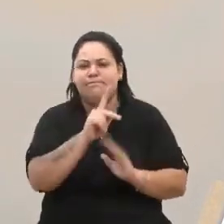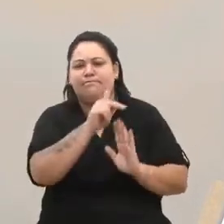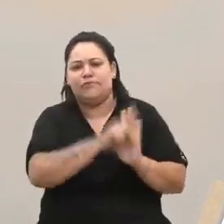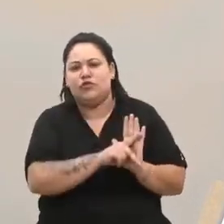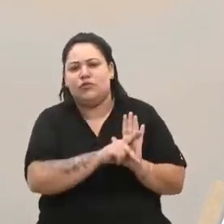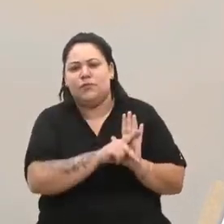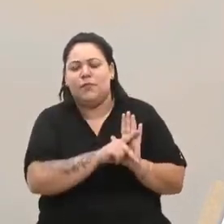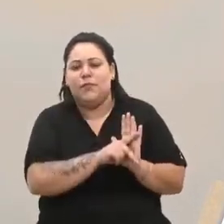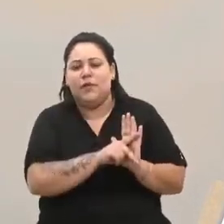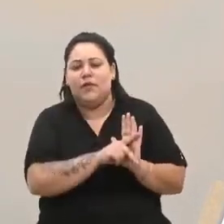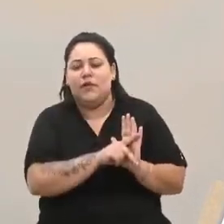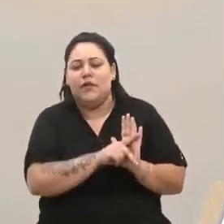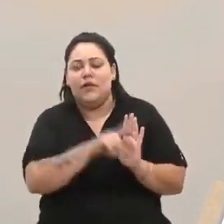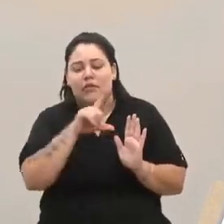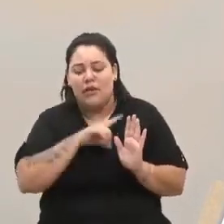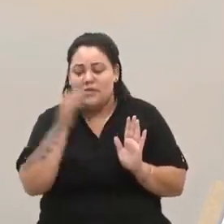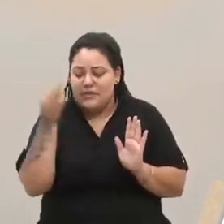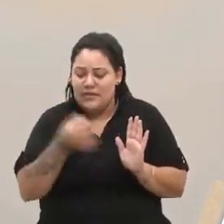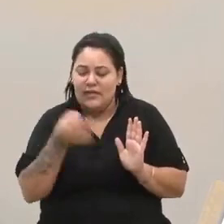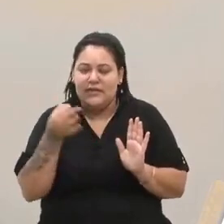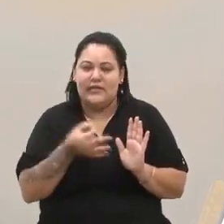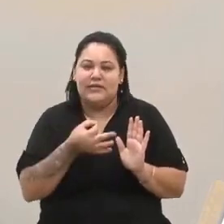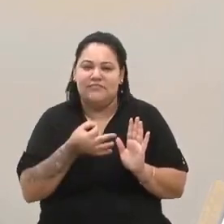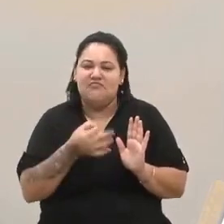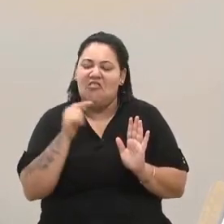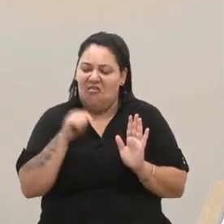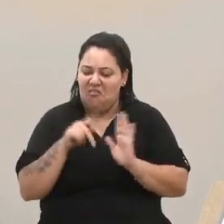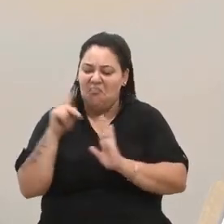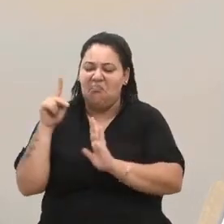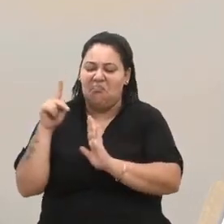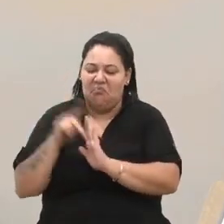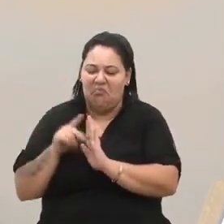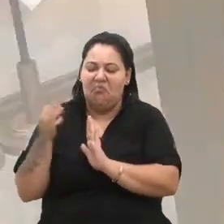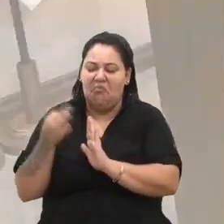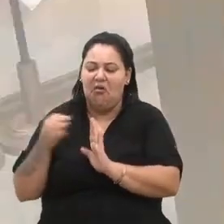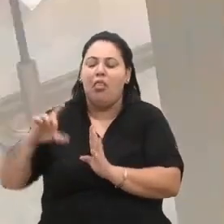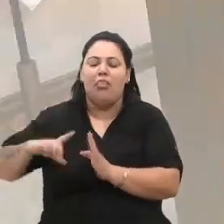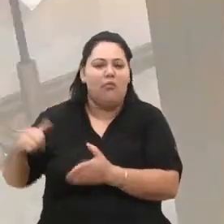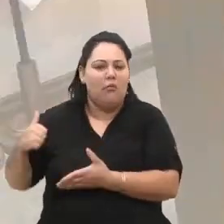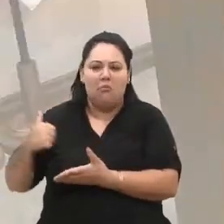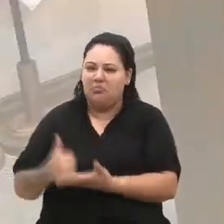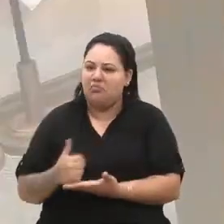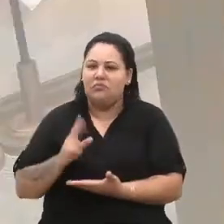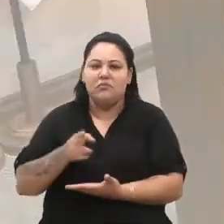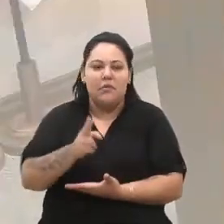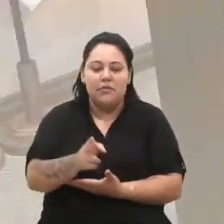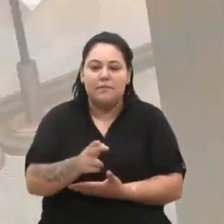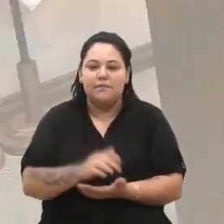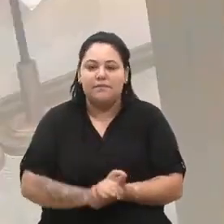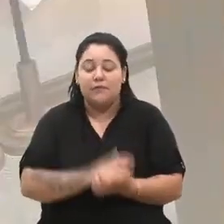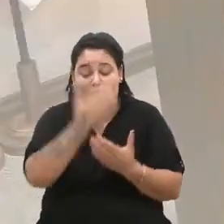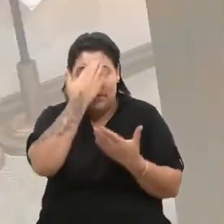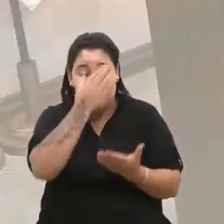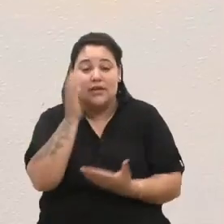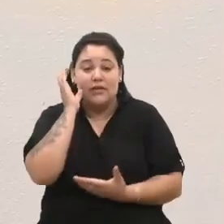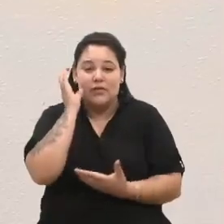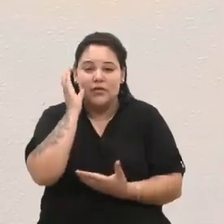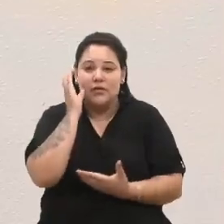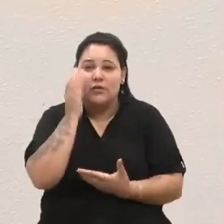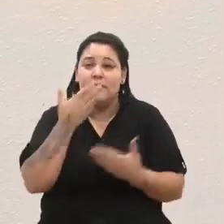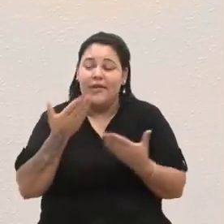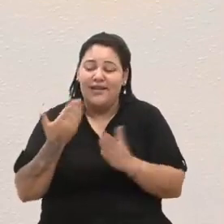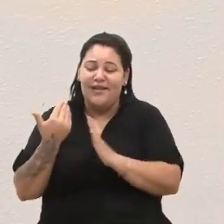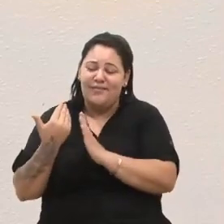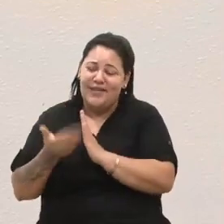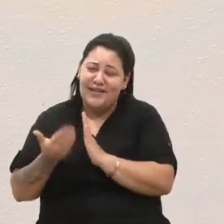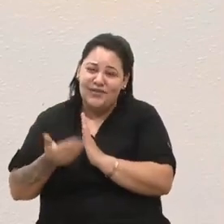com certeza, projetos desse nível terá sempre o meu apoio. Obrigado, vereador Cadore. Pois é, acabamos perdendo algumas